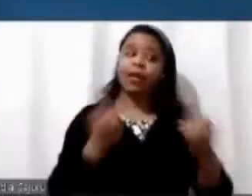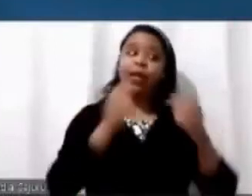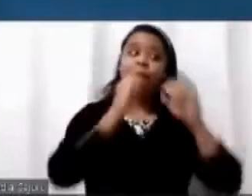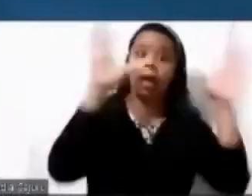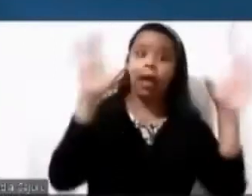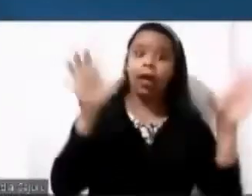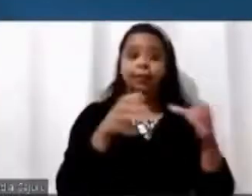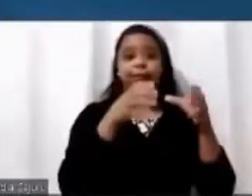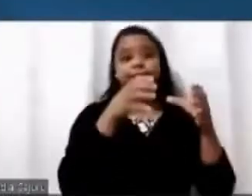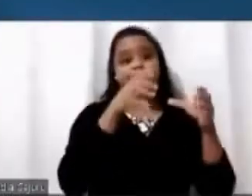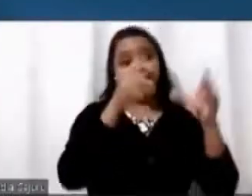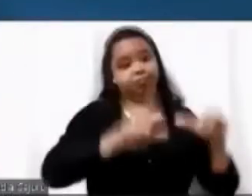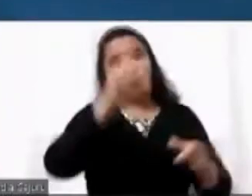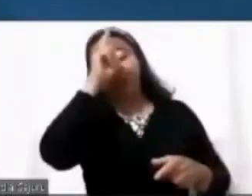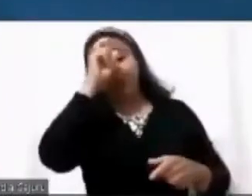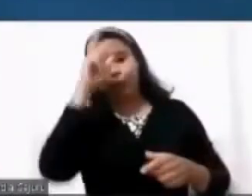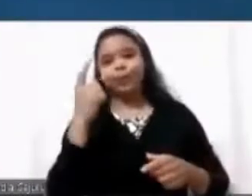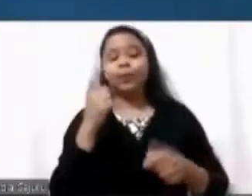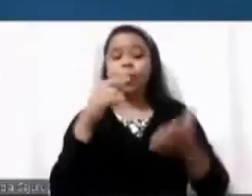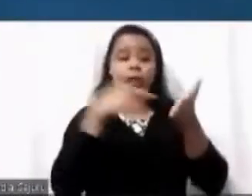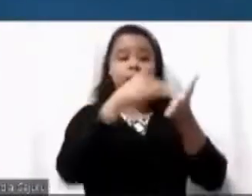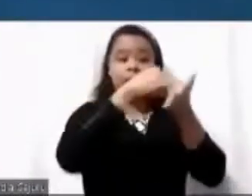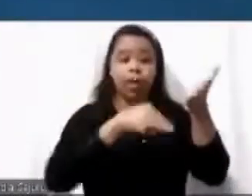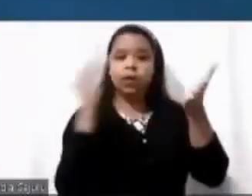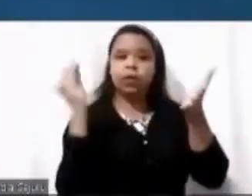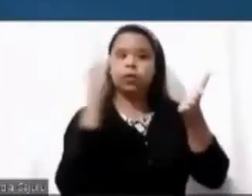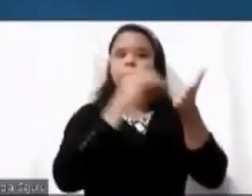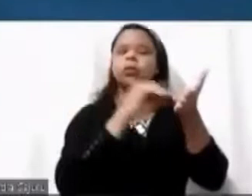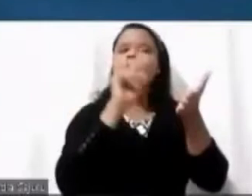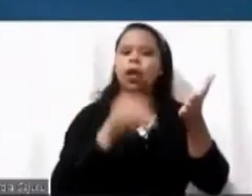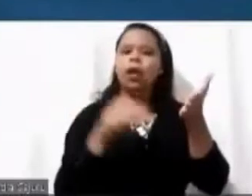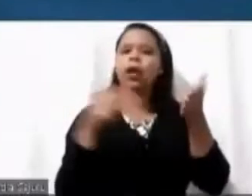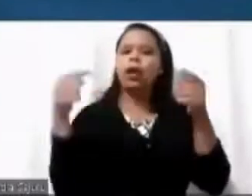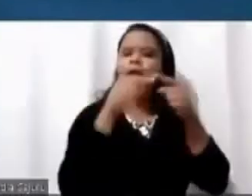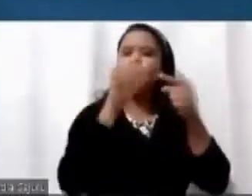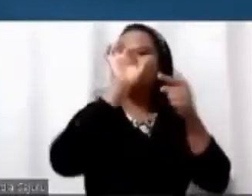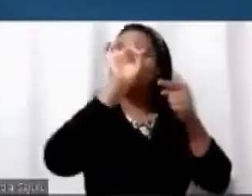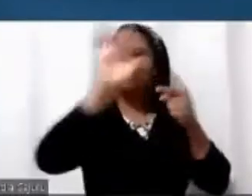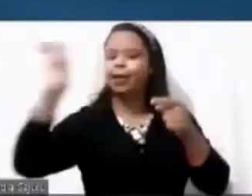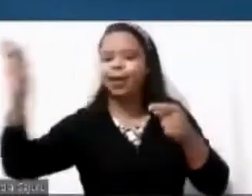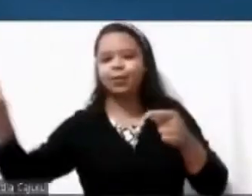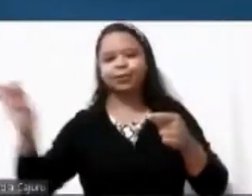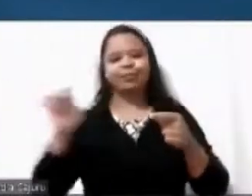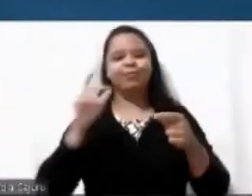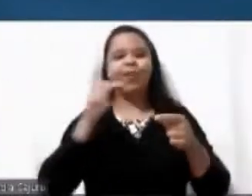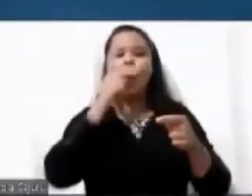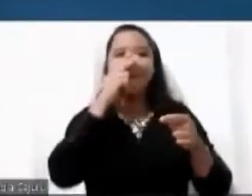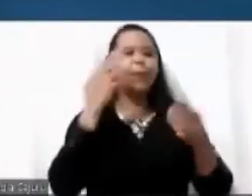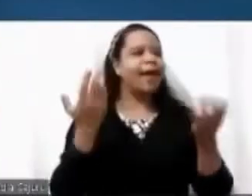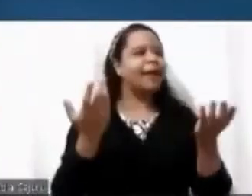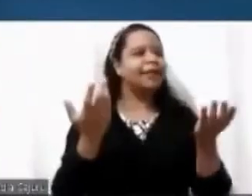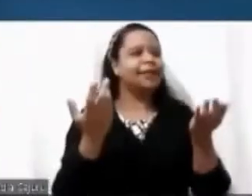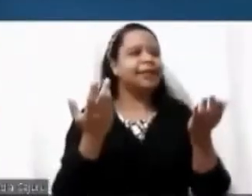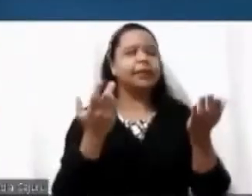consentimento, ele tem na sua essência essa flexibilidade, é a própria recomendação nesse sentido. Então,